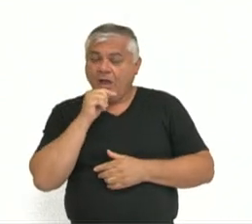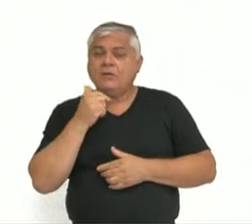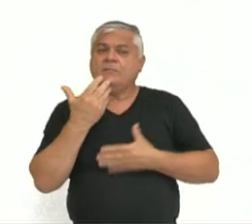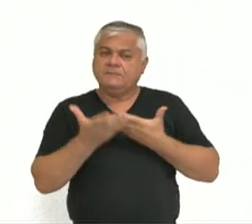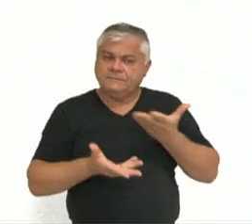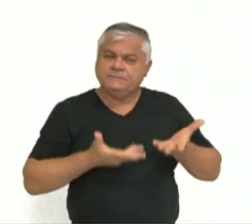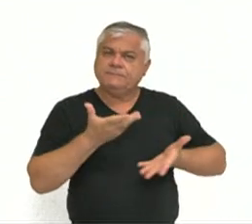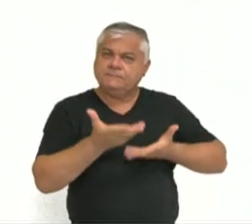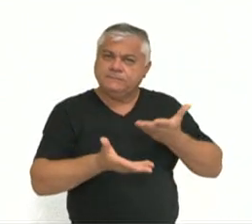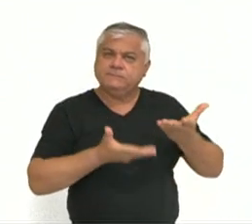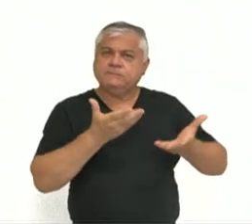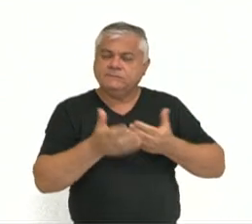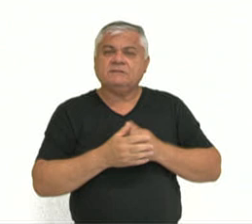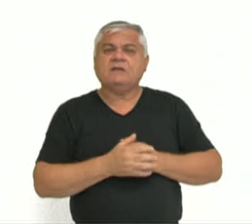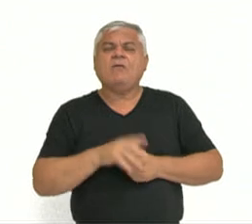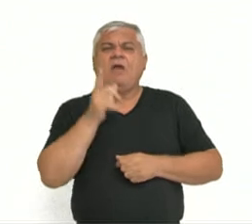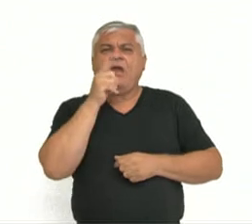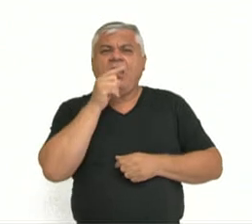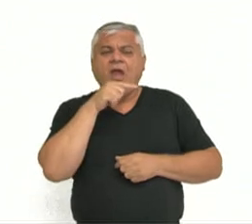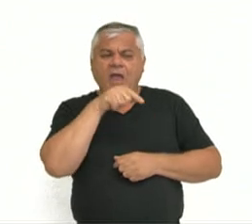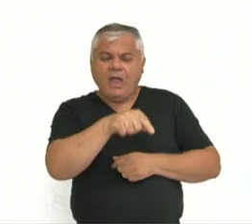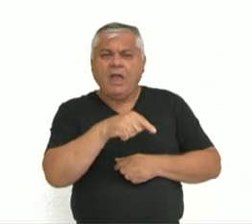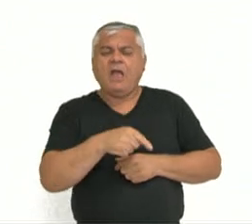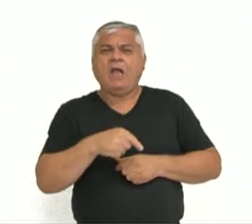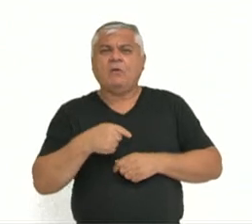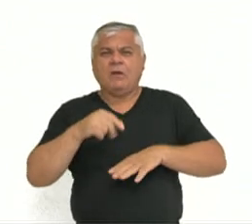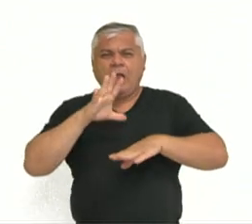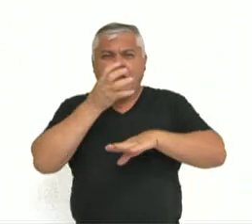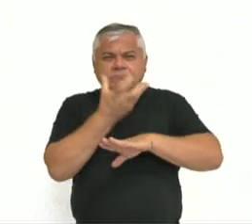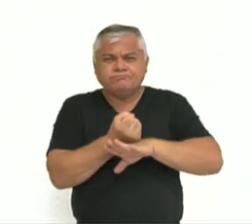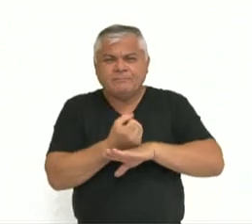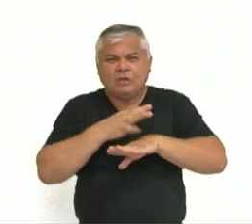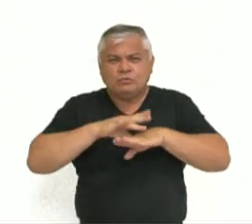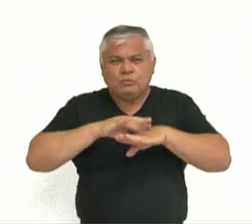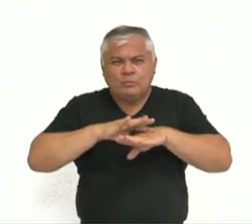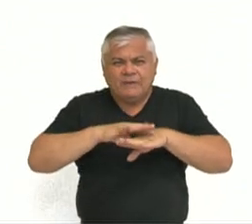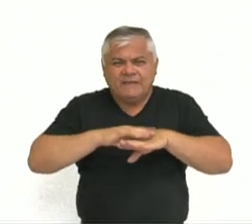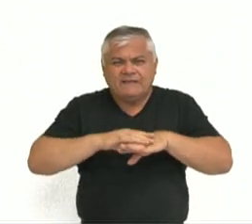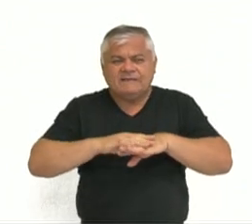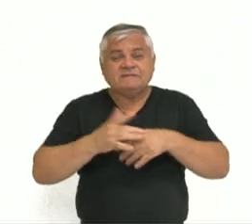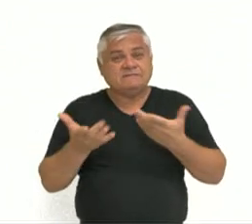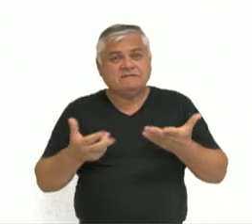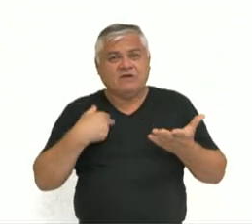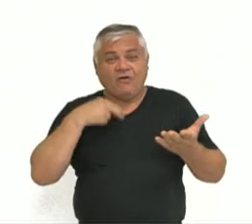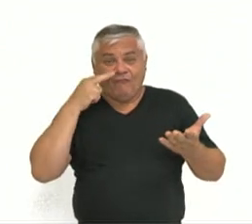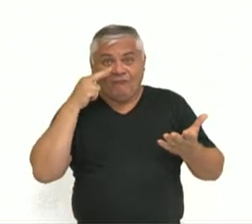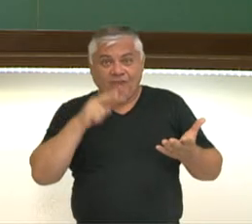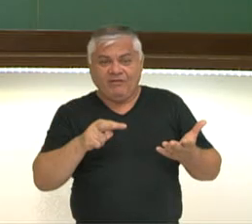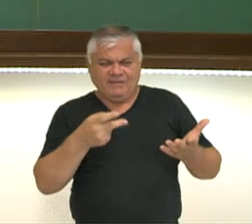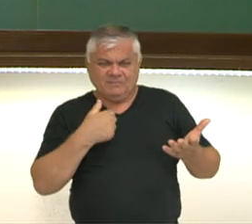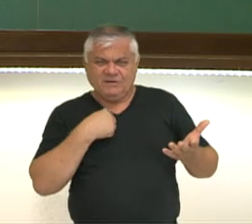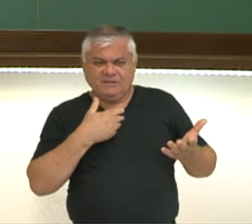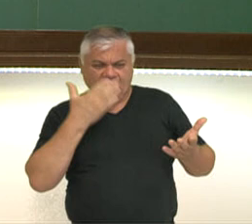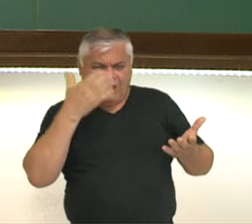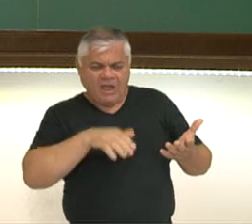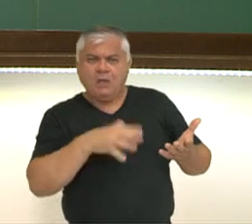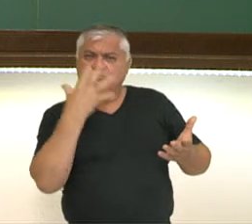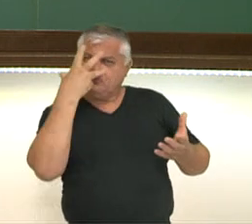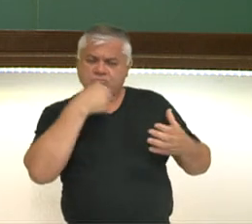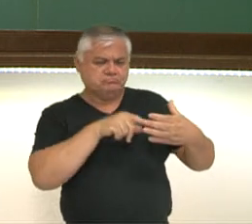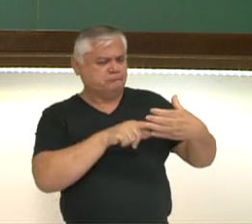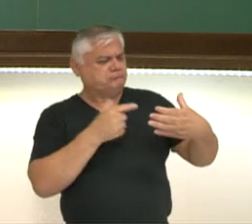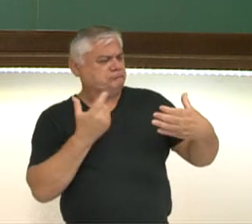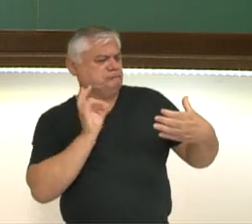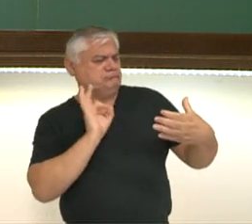ela precisa ser tratada a ser um excelente vetor de doenças e Quem vê cara não vê coração ou seja quem vê a